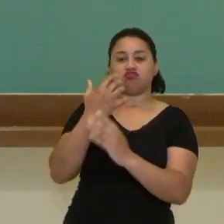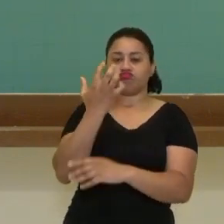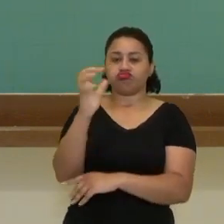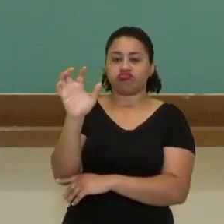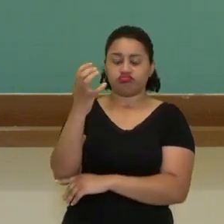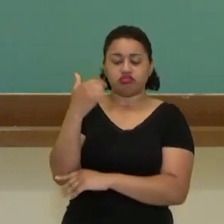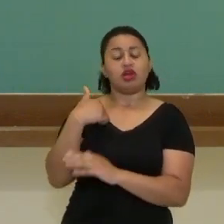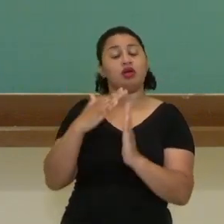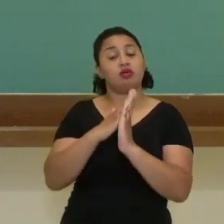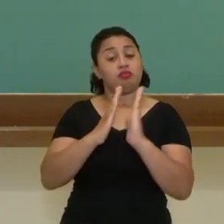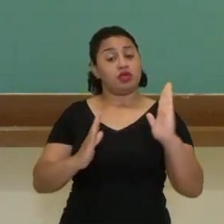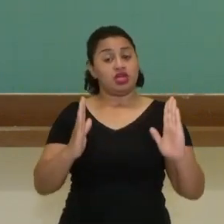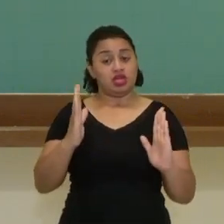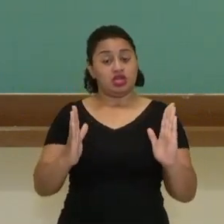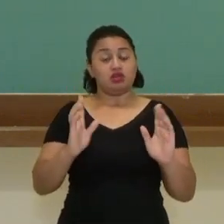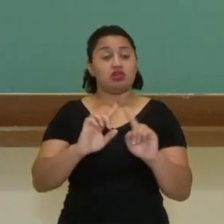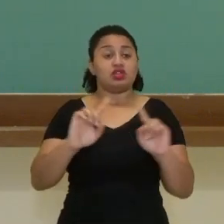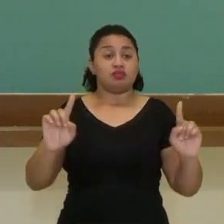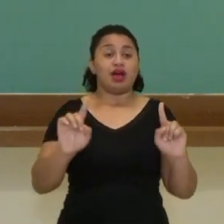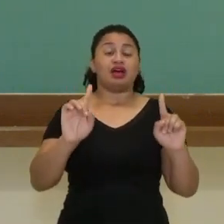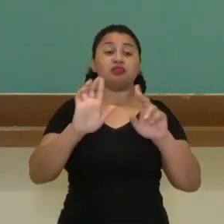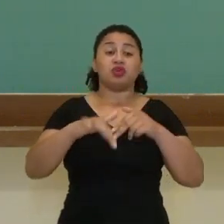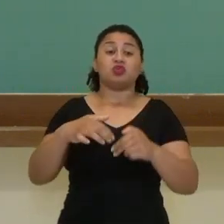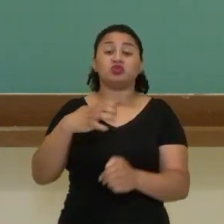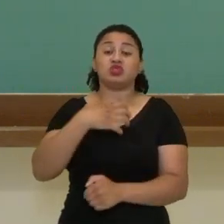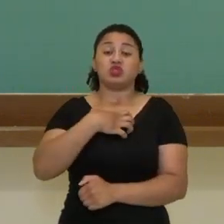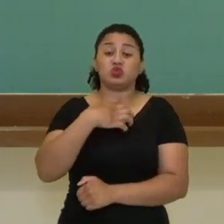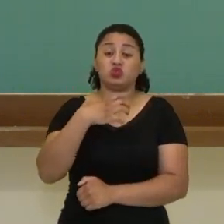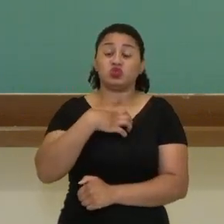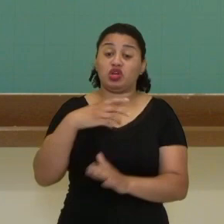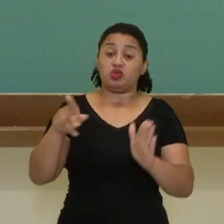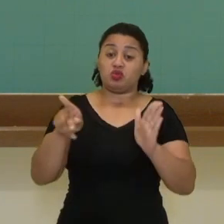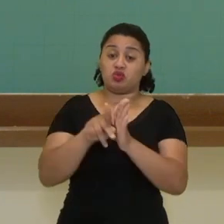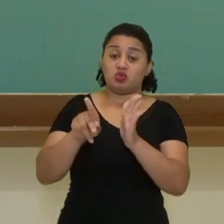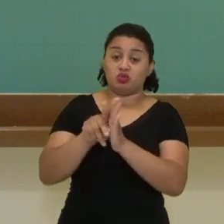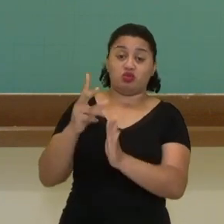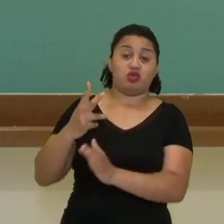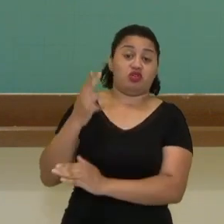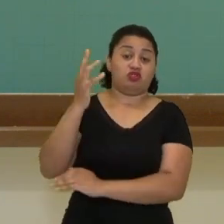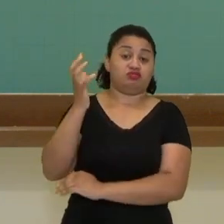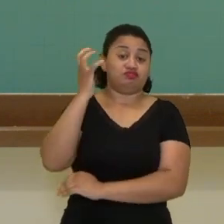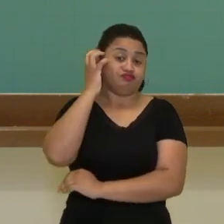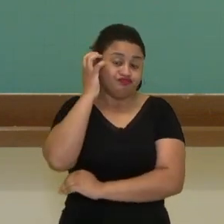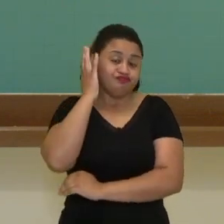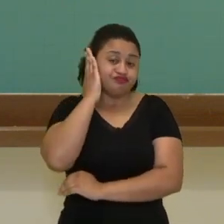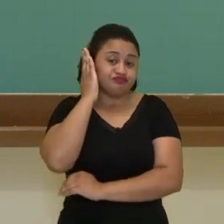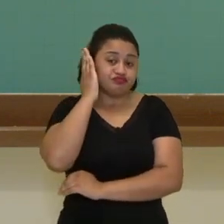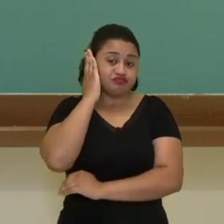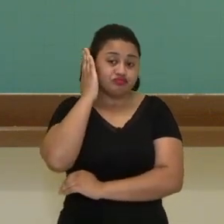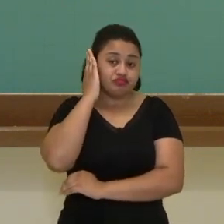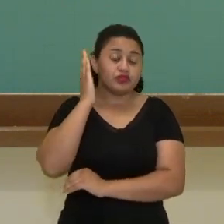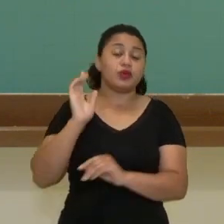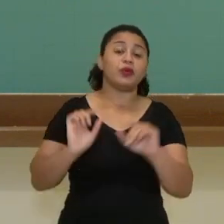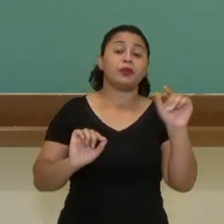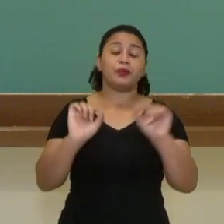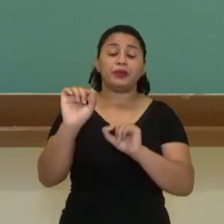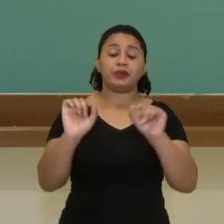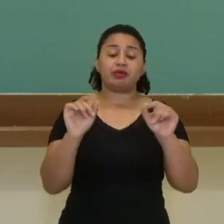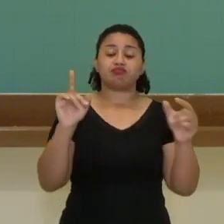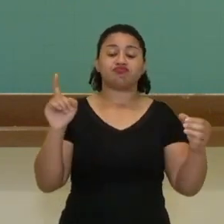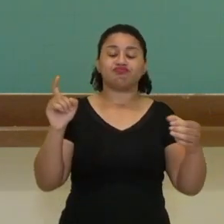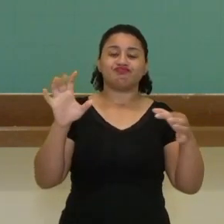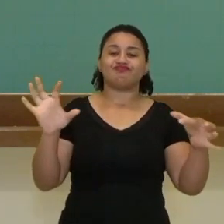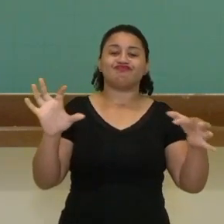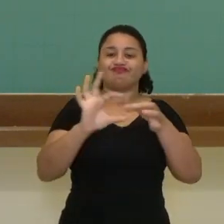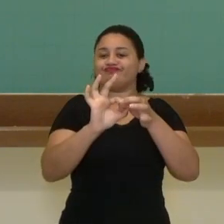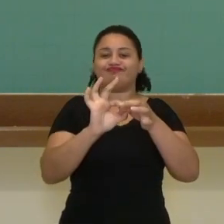Vincent, só que por conta daquela personalidade bem forte, bem pesada de Vincent, essa parceria não